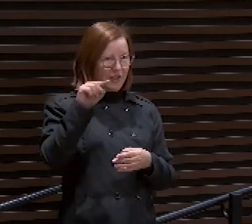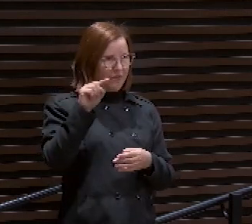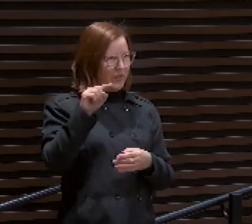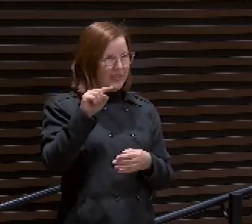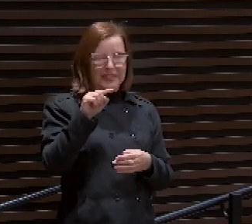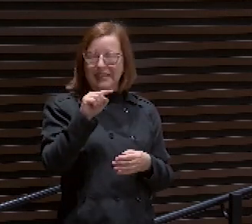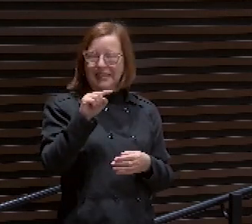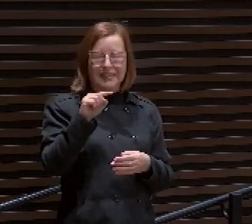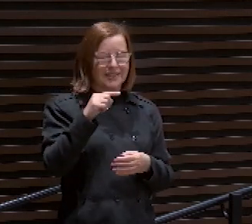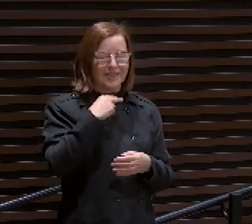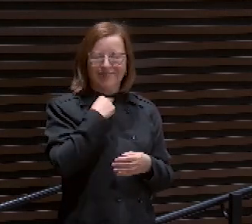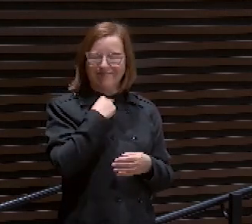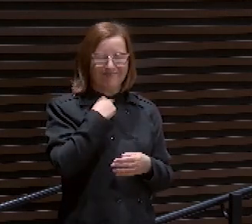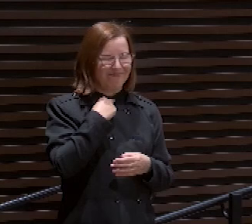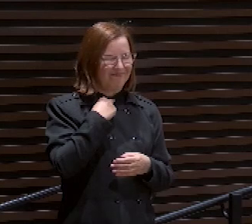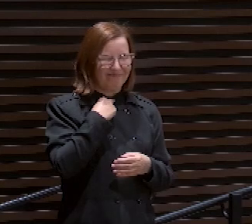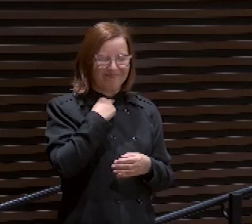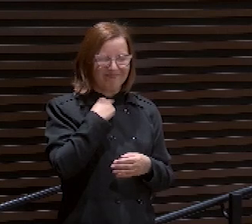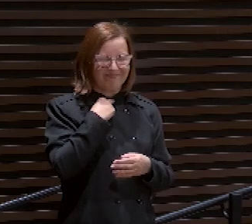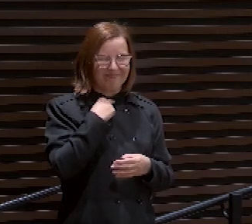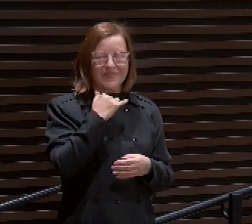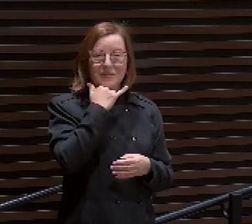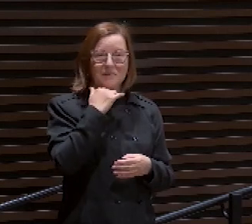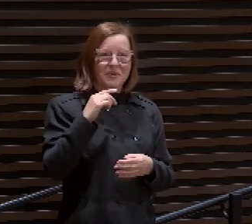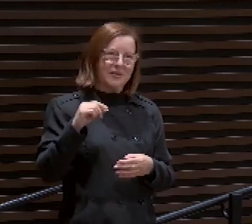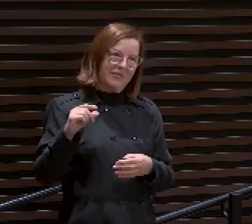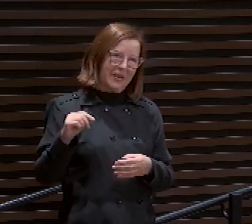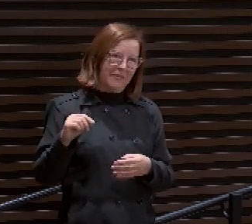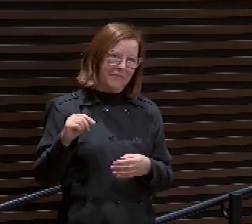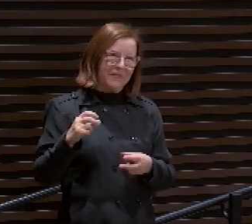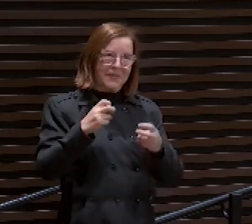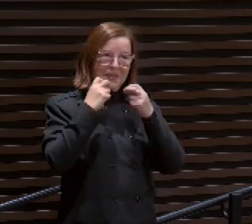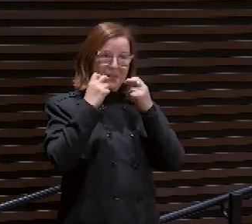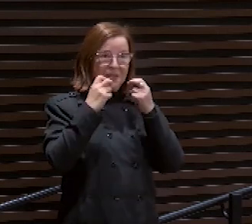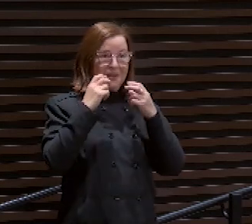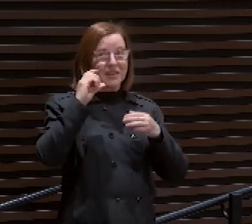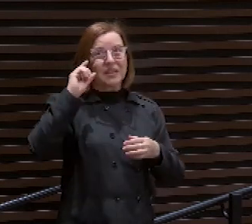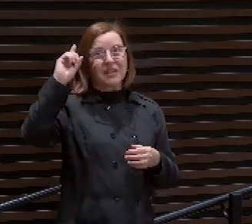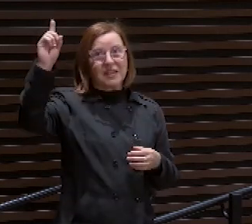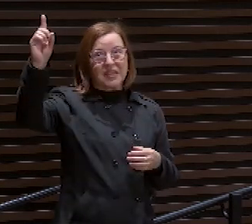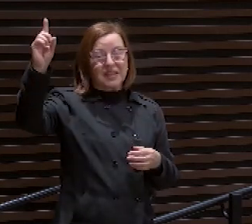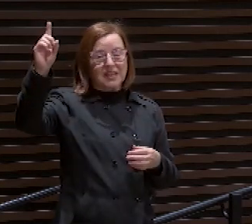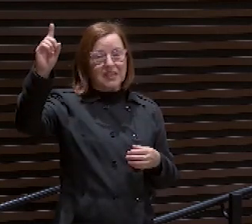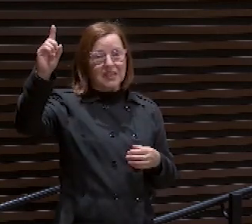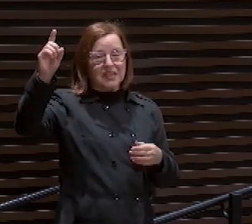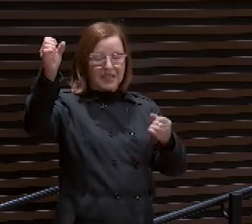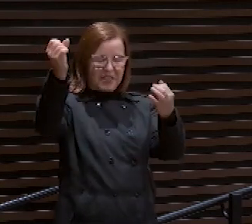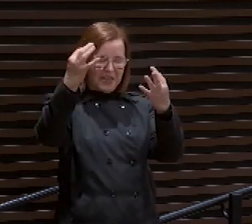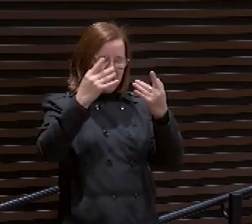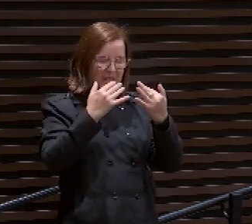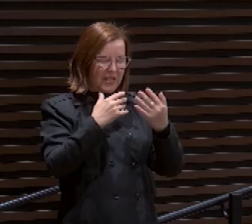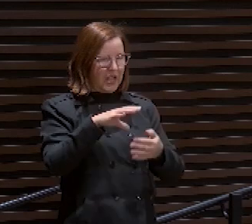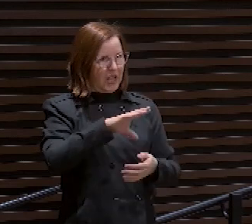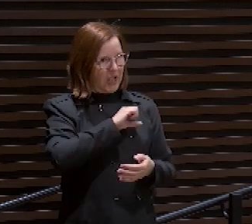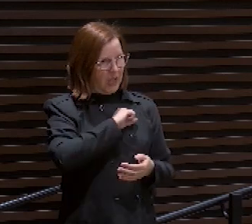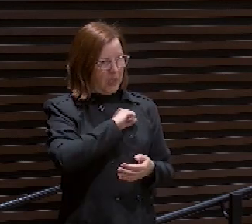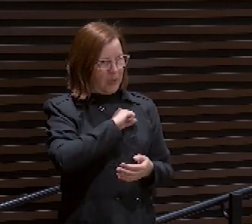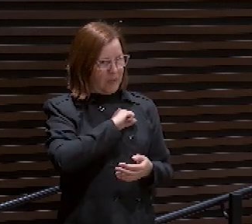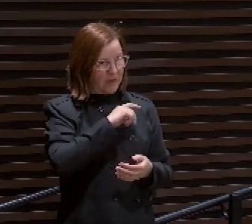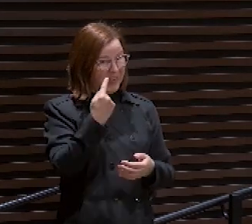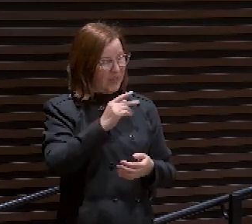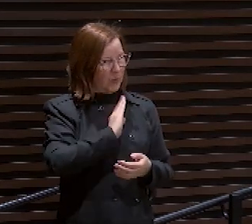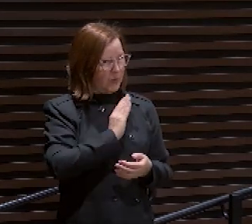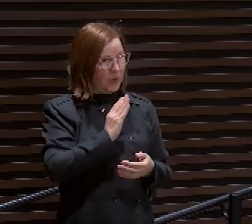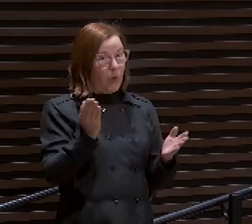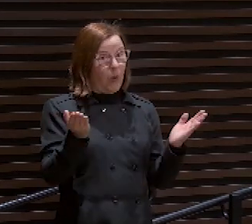Clame a Deus em arrependimento, para que Ele derrame amor no seu coração. Ore por essa pessoa ainda hoje.